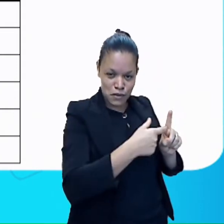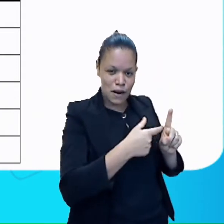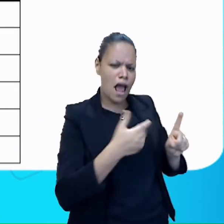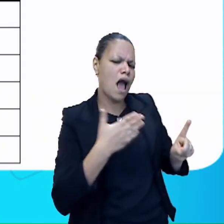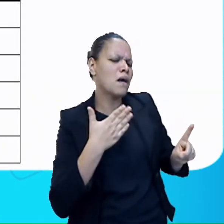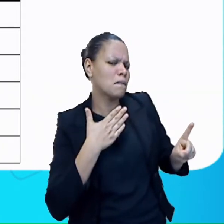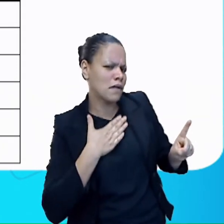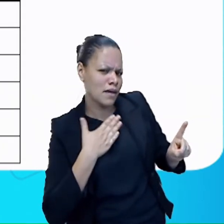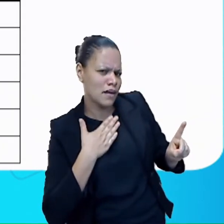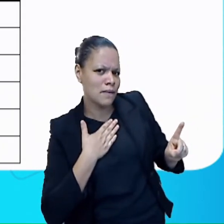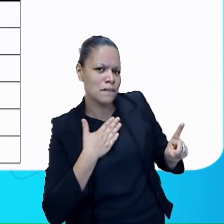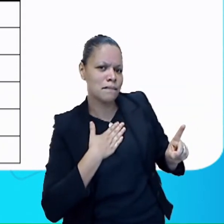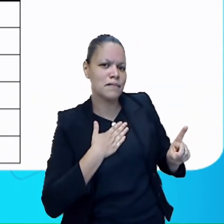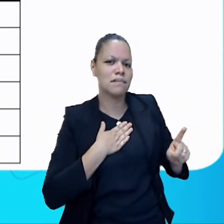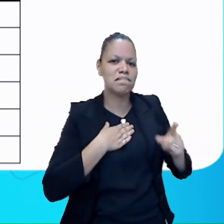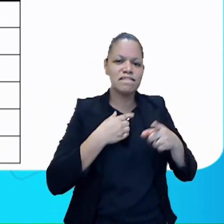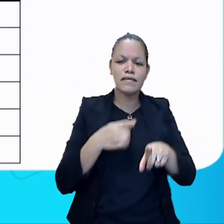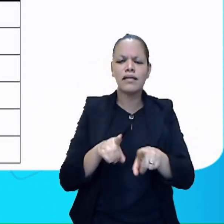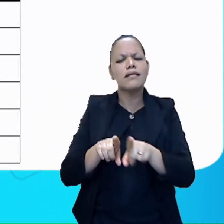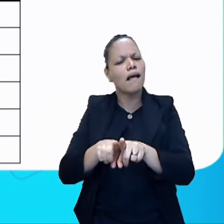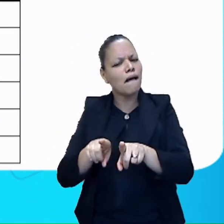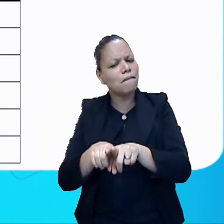é dormindo.